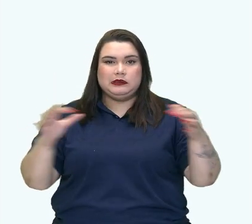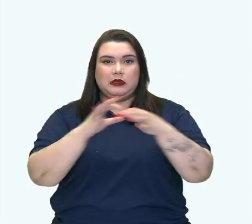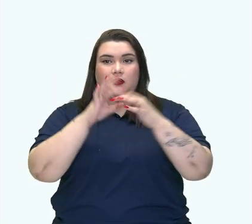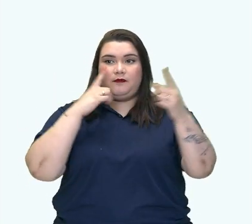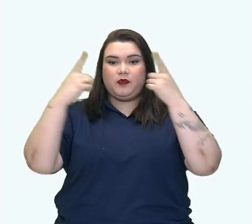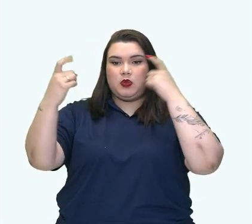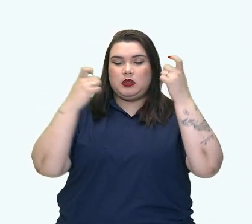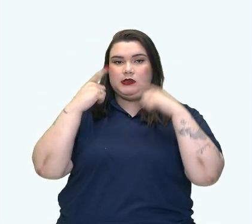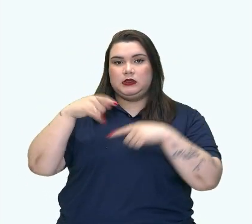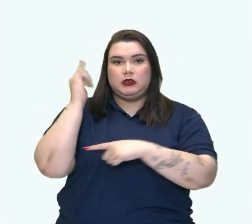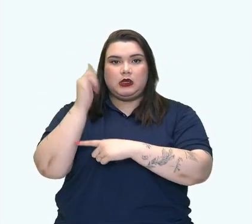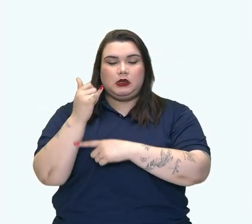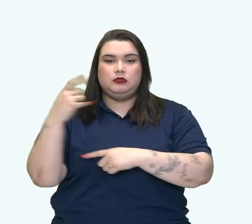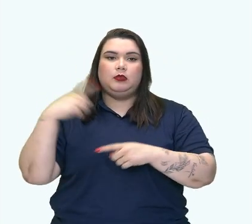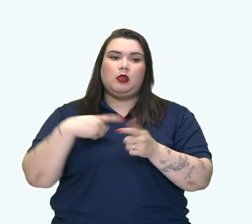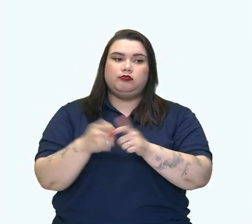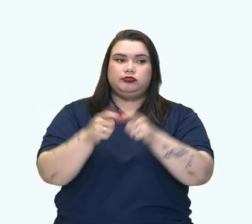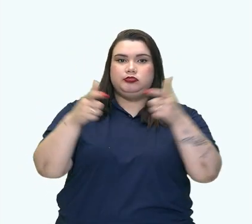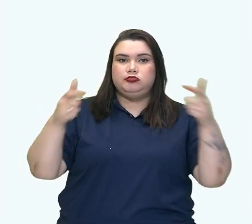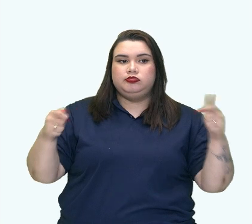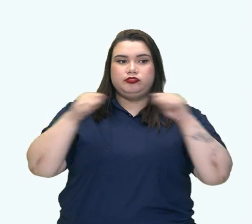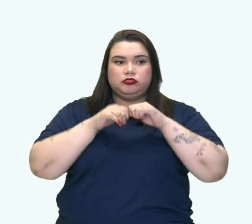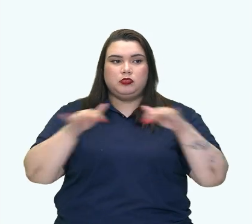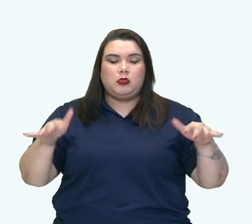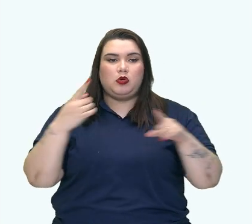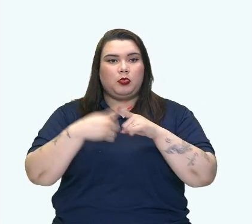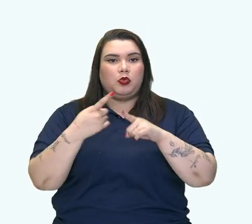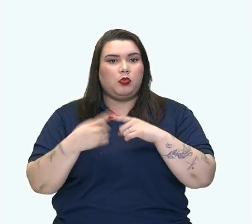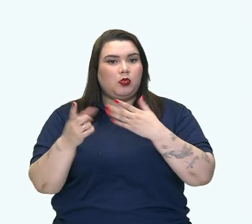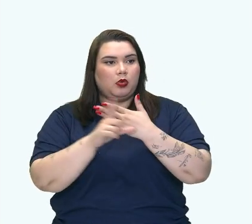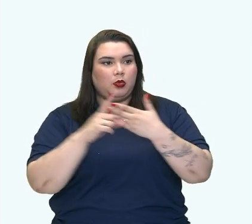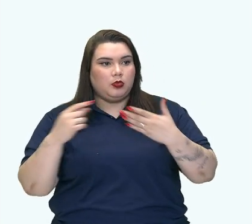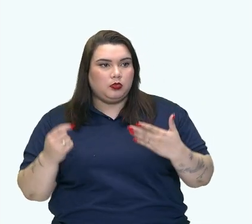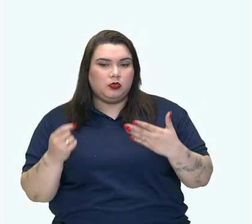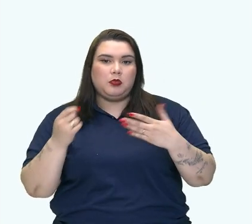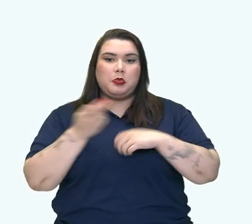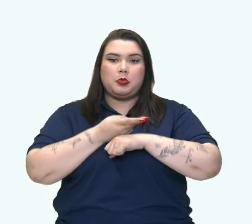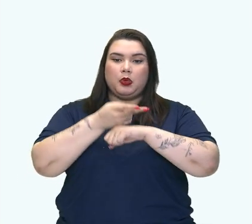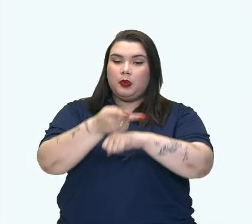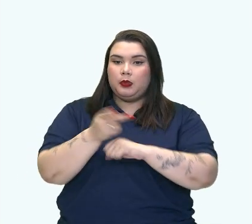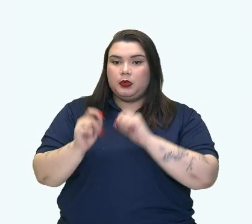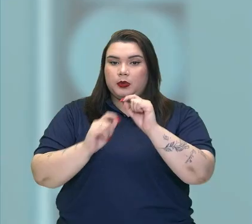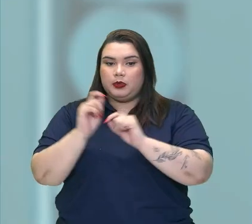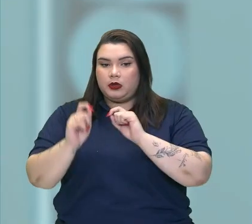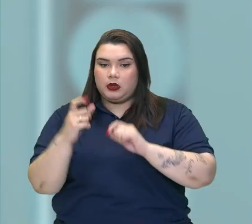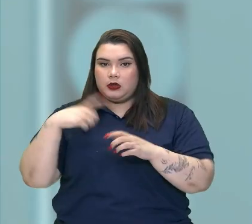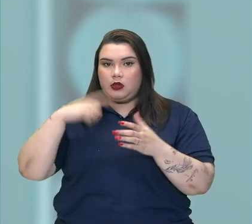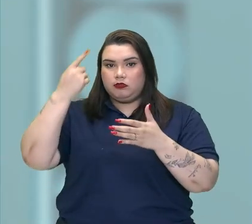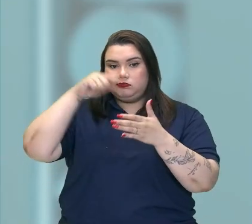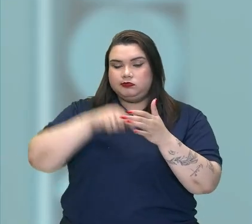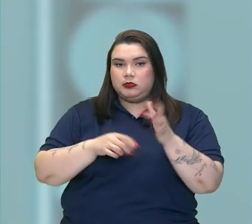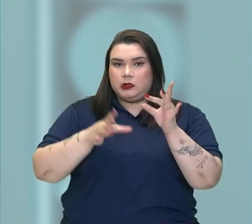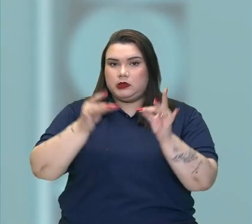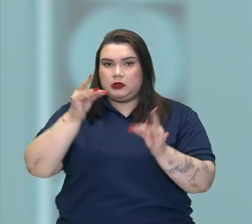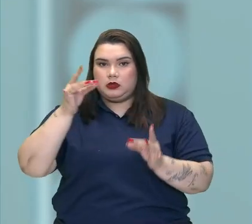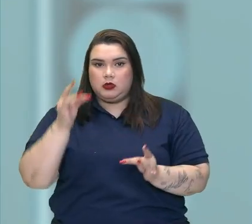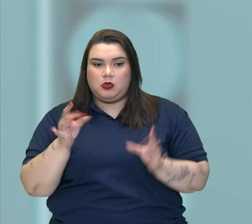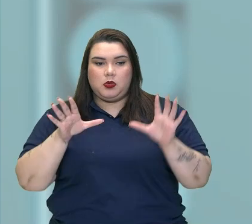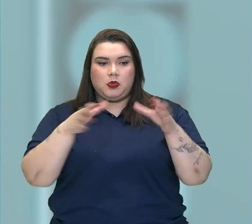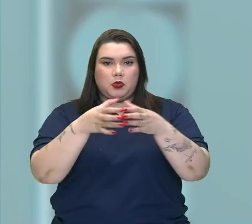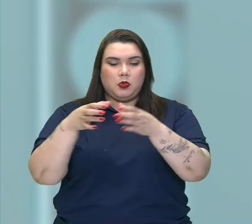ganhar muito espaço porque os escritores buscam se aprofundar em